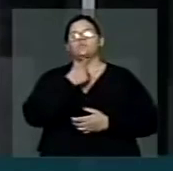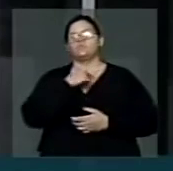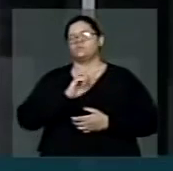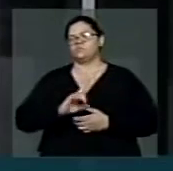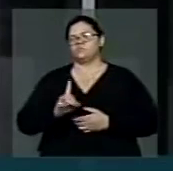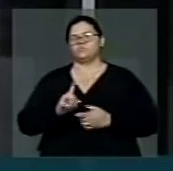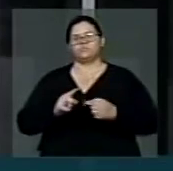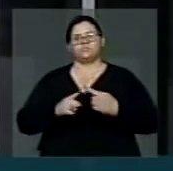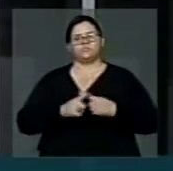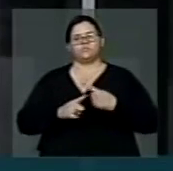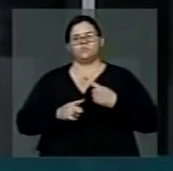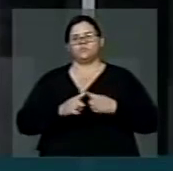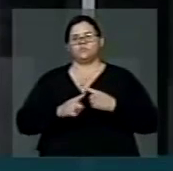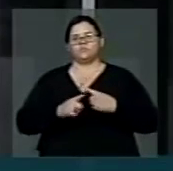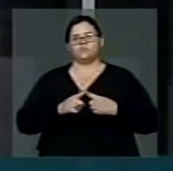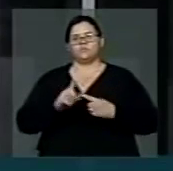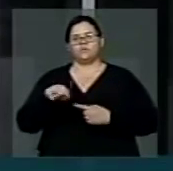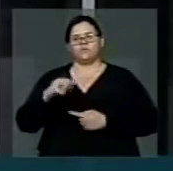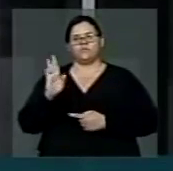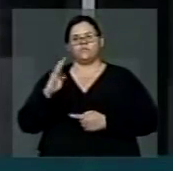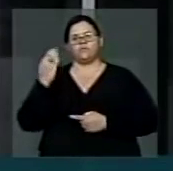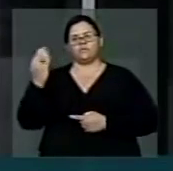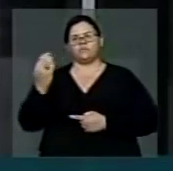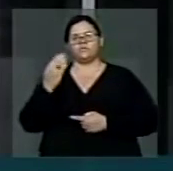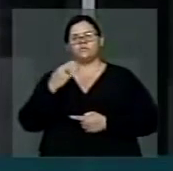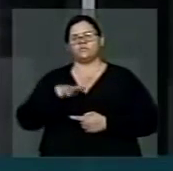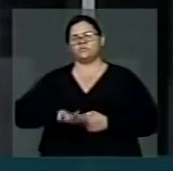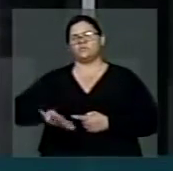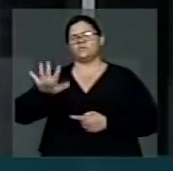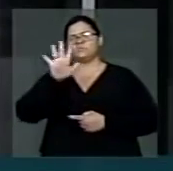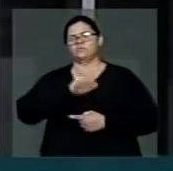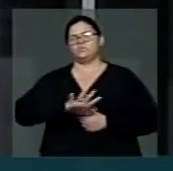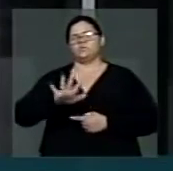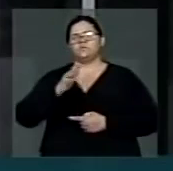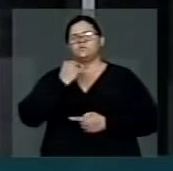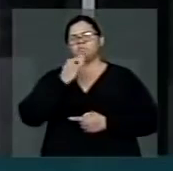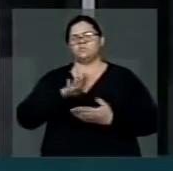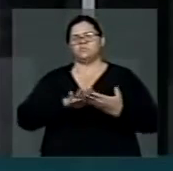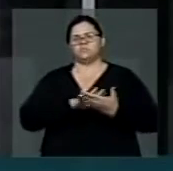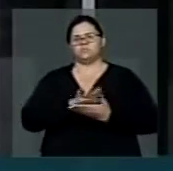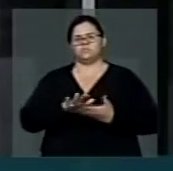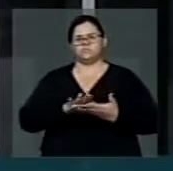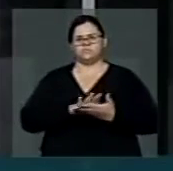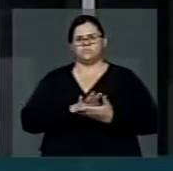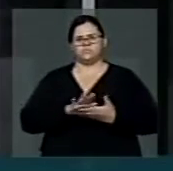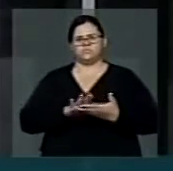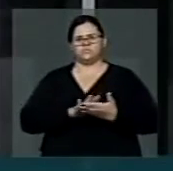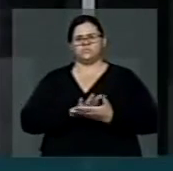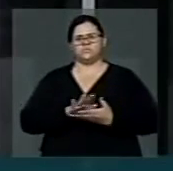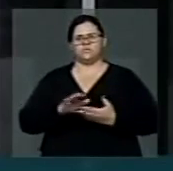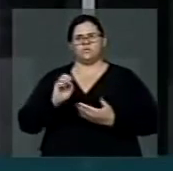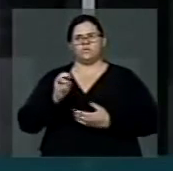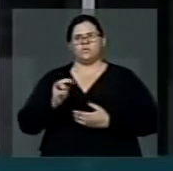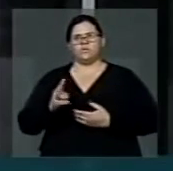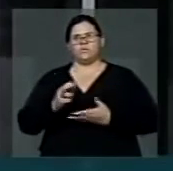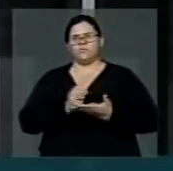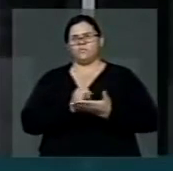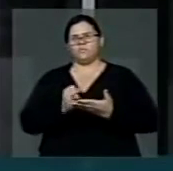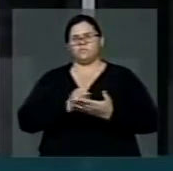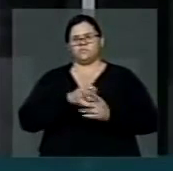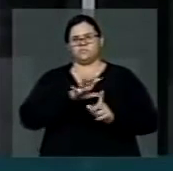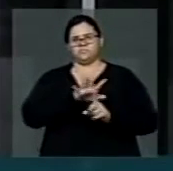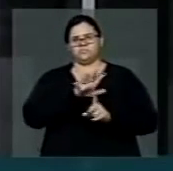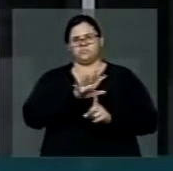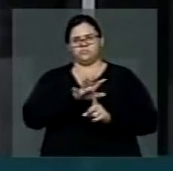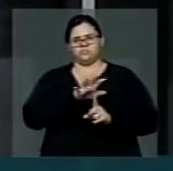varejo, falsificadas como causas nacionais, só porque ingênuos úteis ou manipuladores